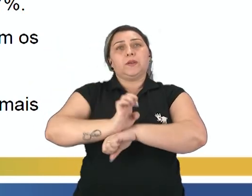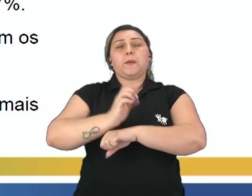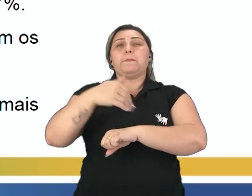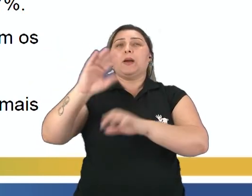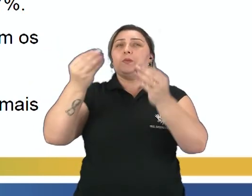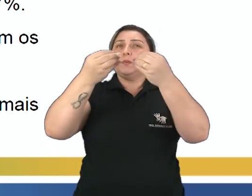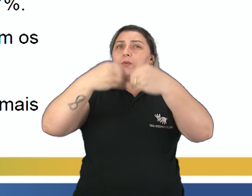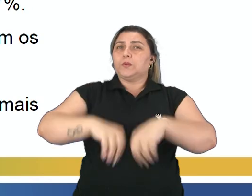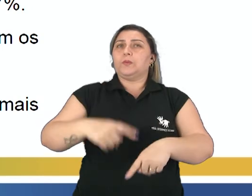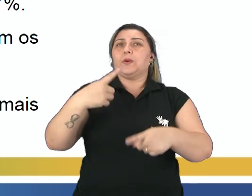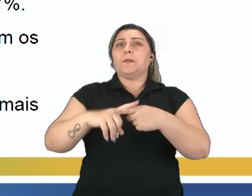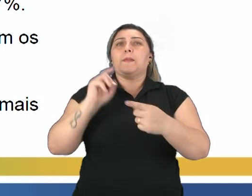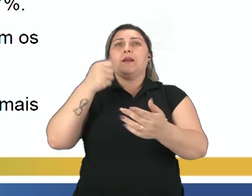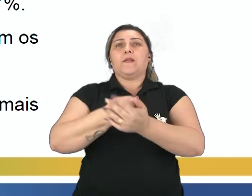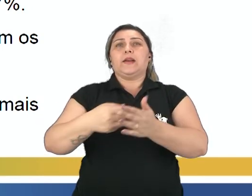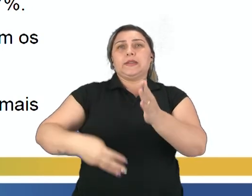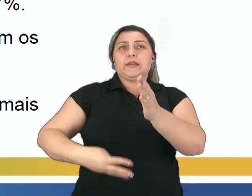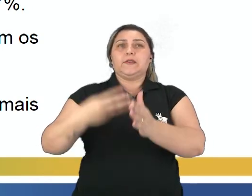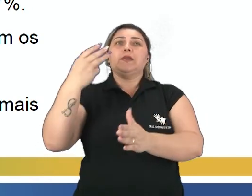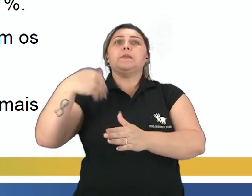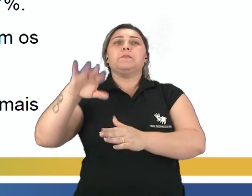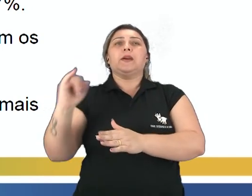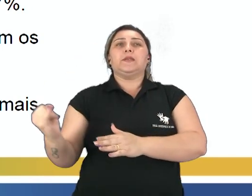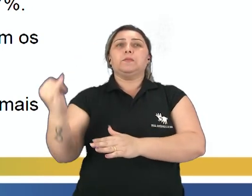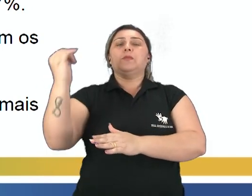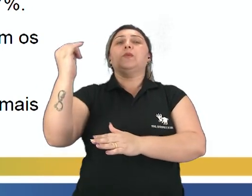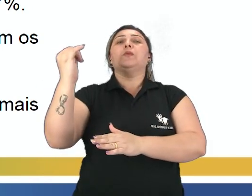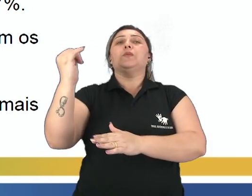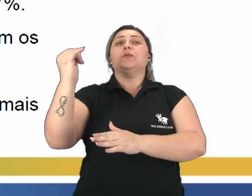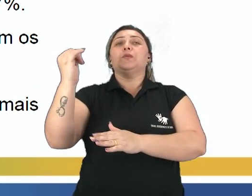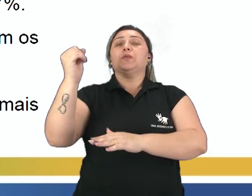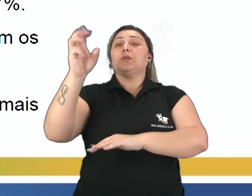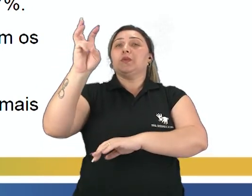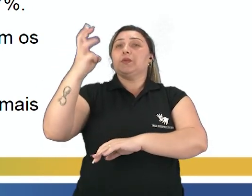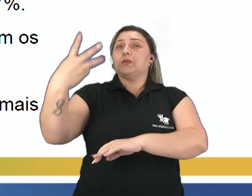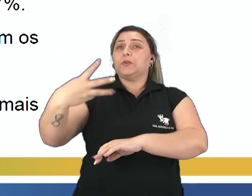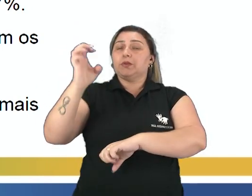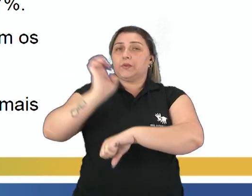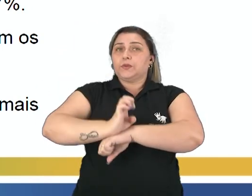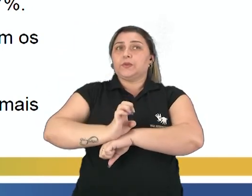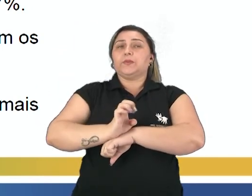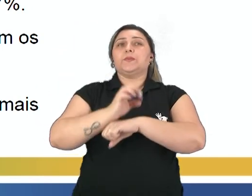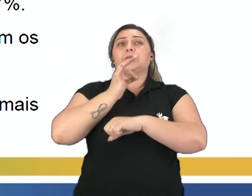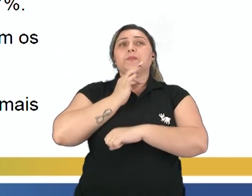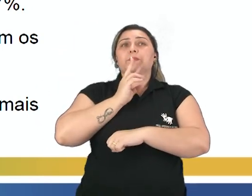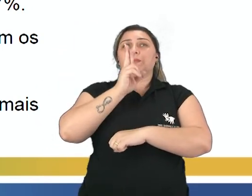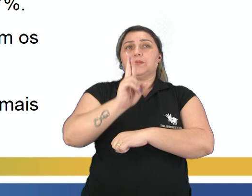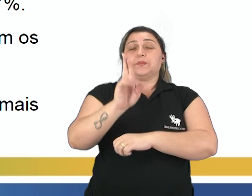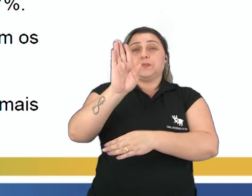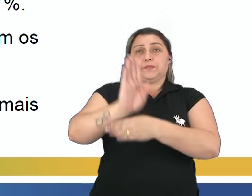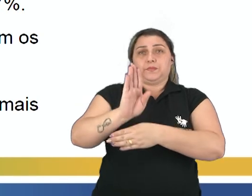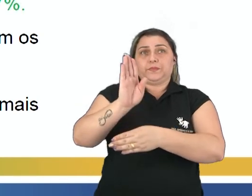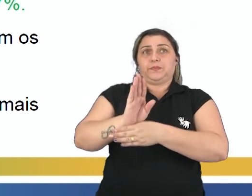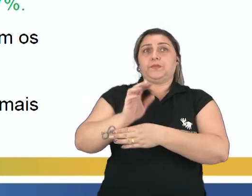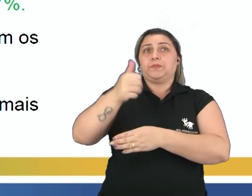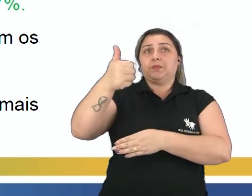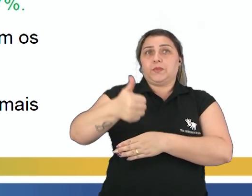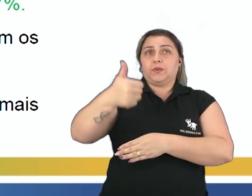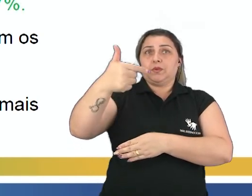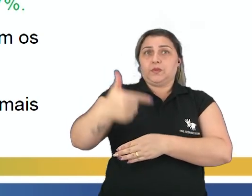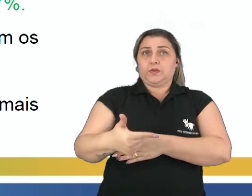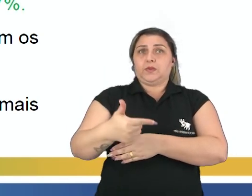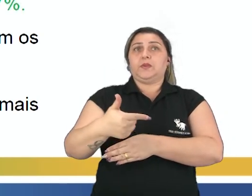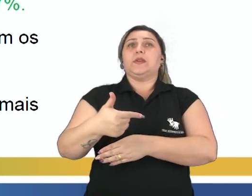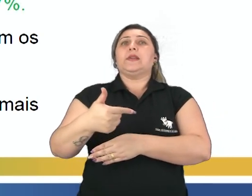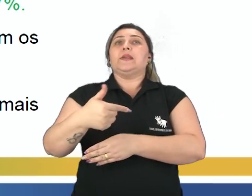era o mais prejudicado, pois pagavam 3 vezes mais impostos que o terceiro estado. A alternativa correta é a letra B, certo? O primeiro e o